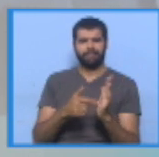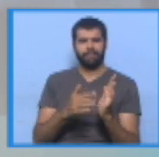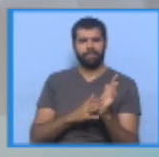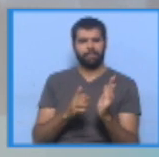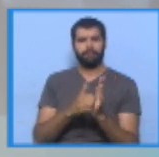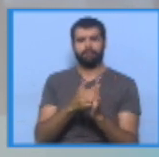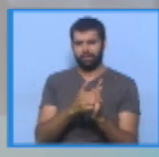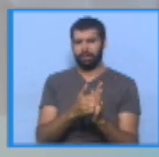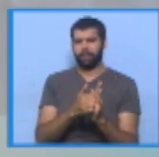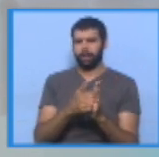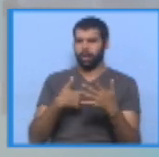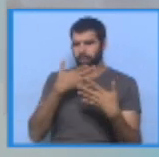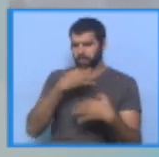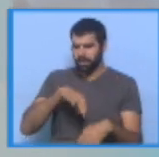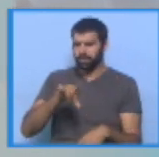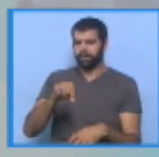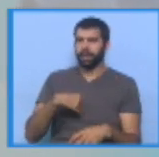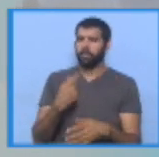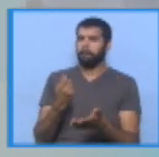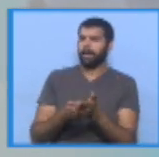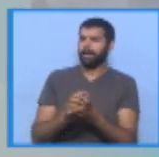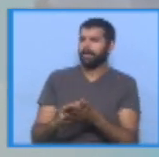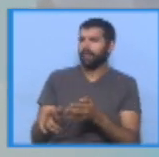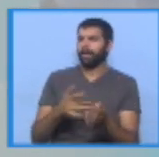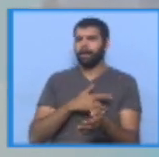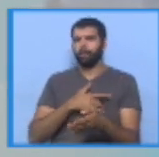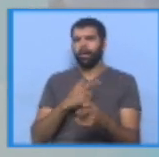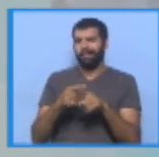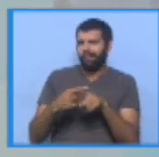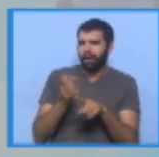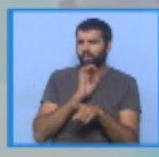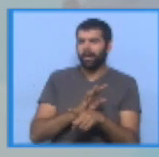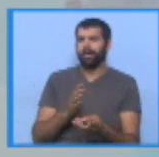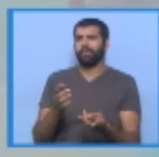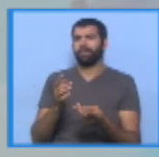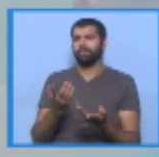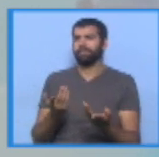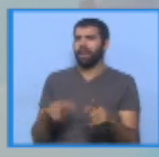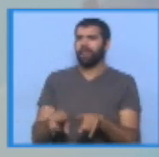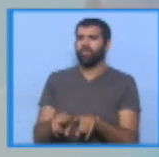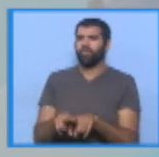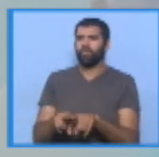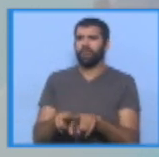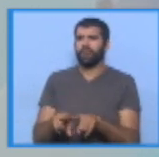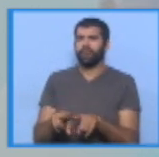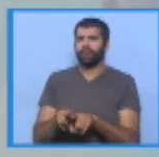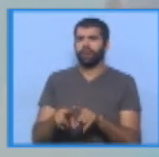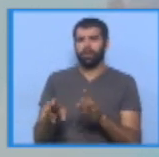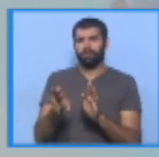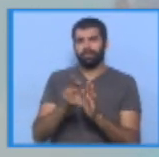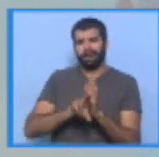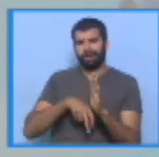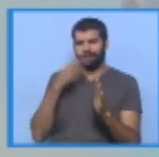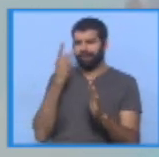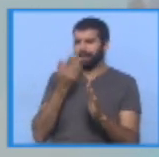Evangelho, a humildade, gratuidade, amor desinteressado, é quase uma regra de vida, não